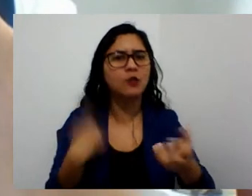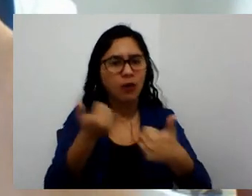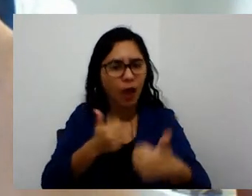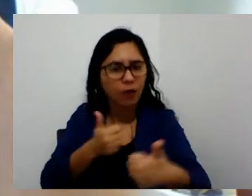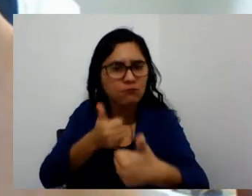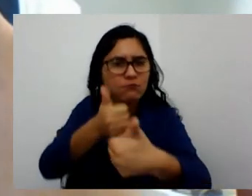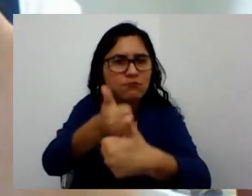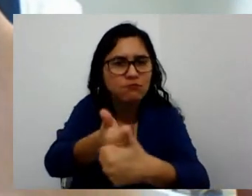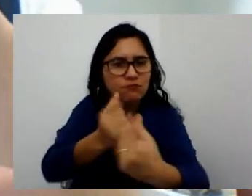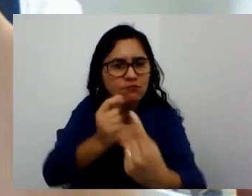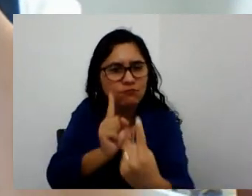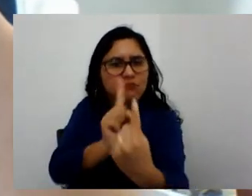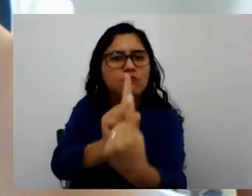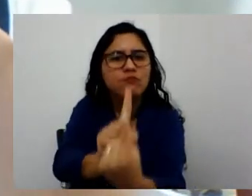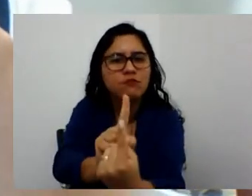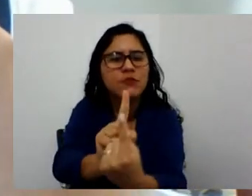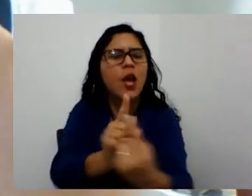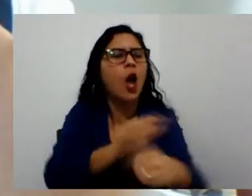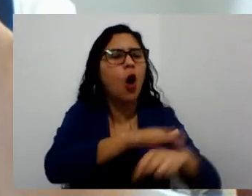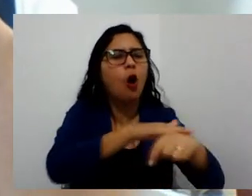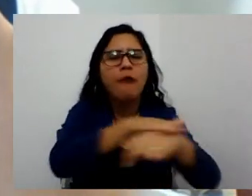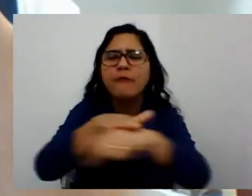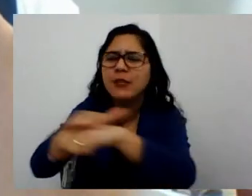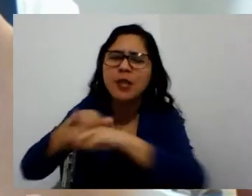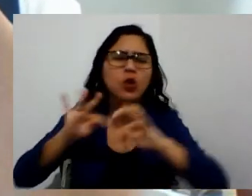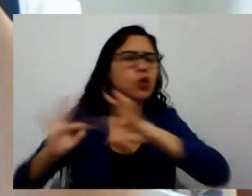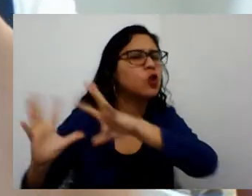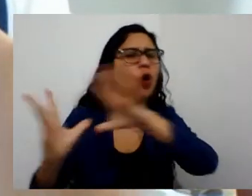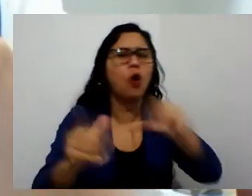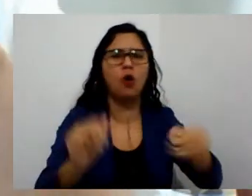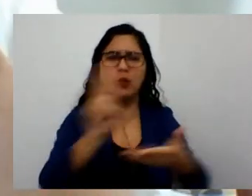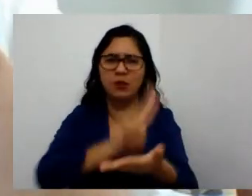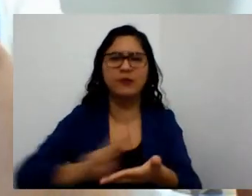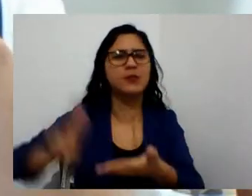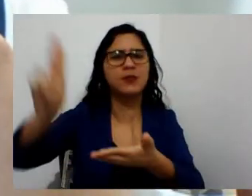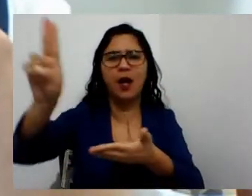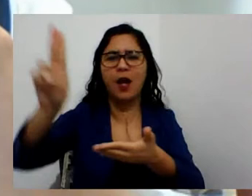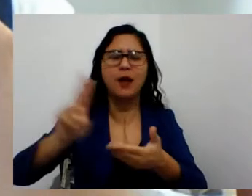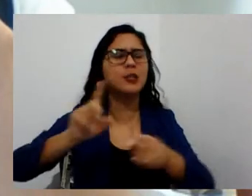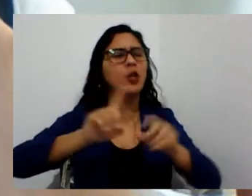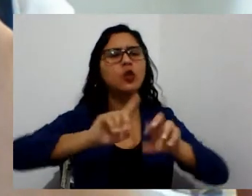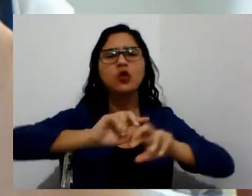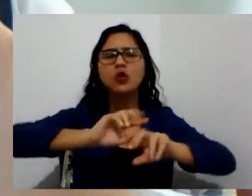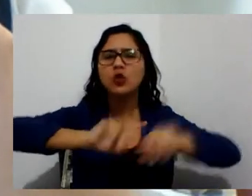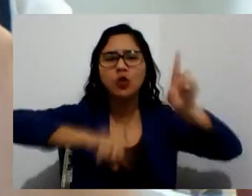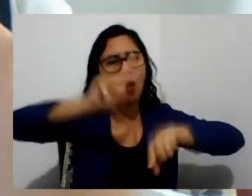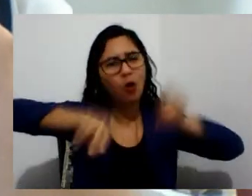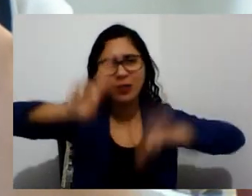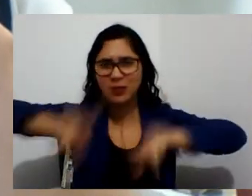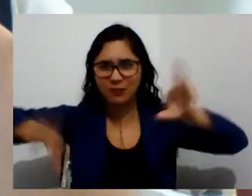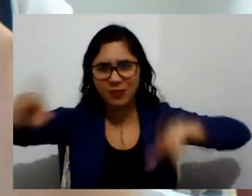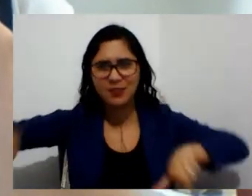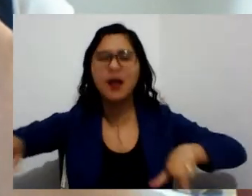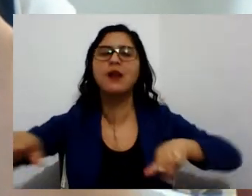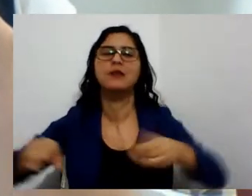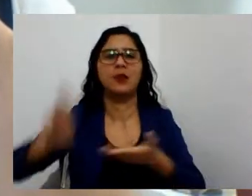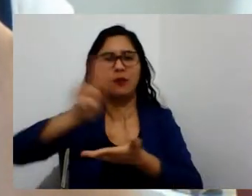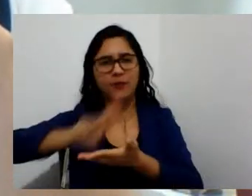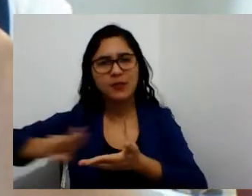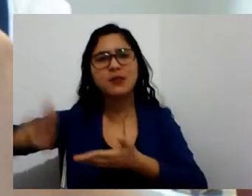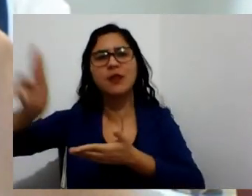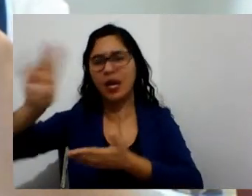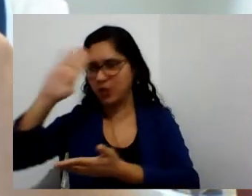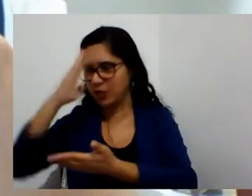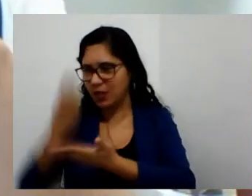e falar com toda essa universidade em toda a sua diversidade. Na sua universidade de crenças,